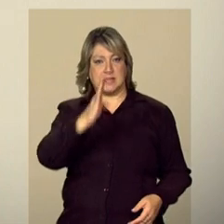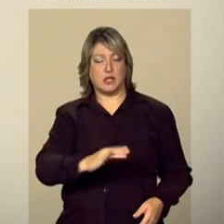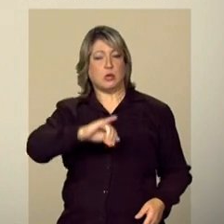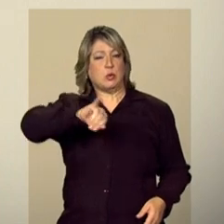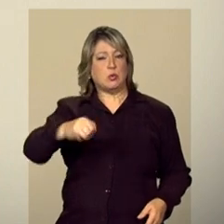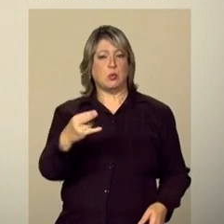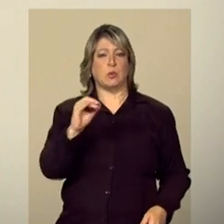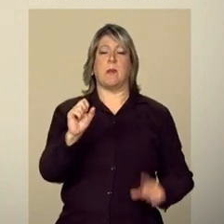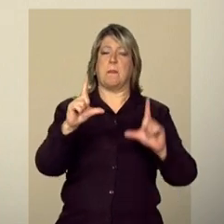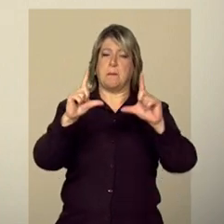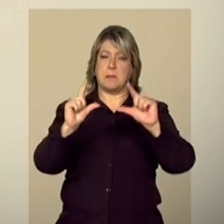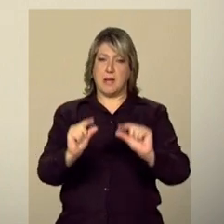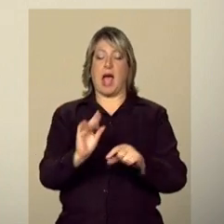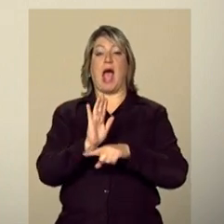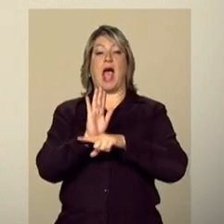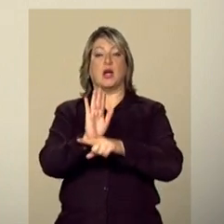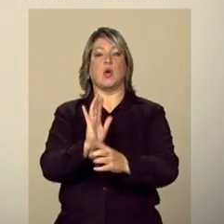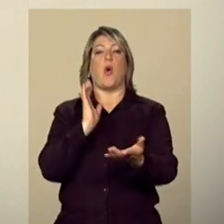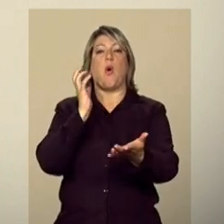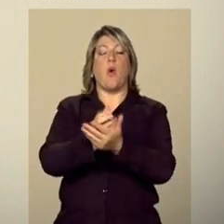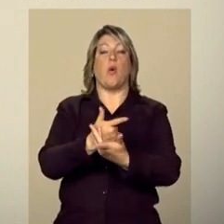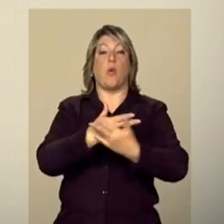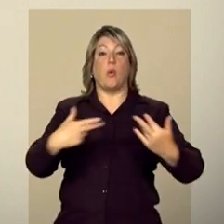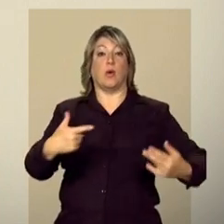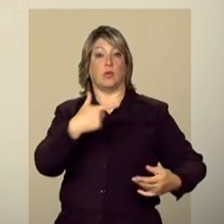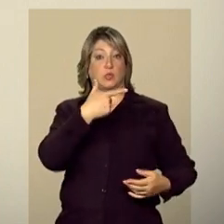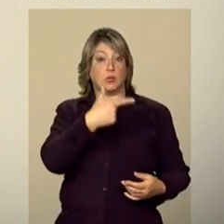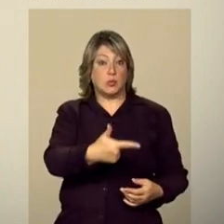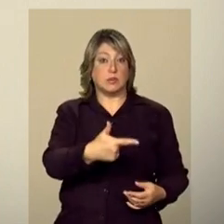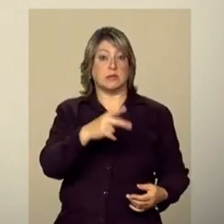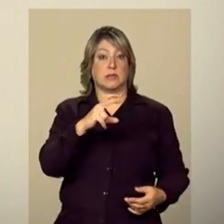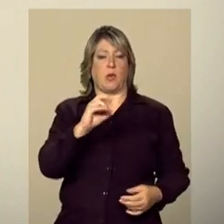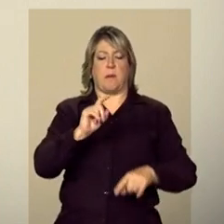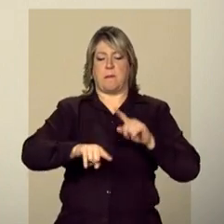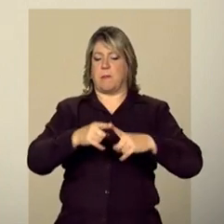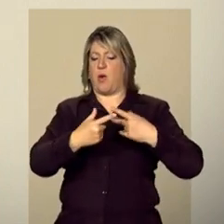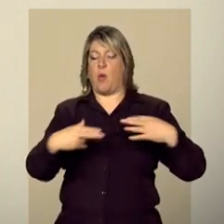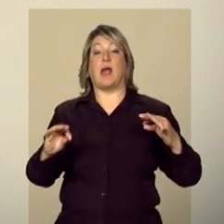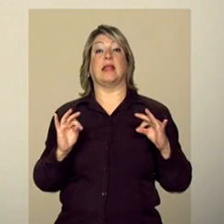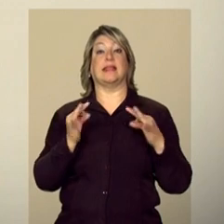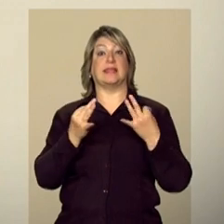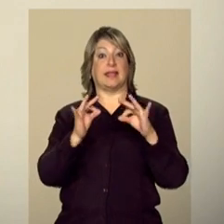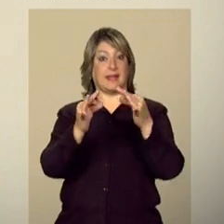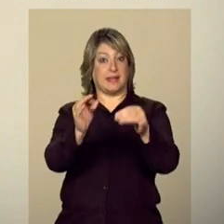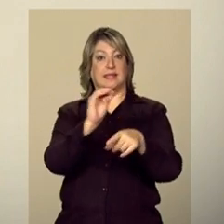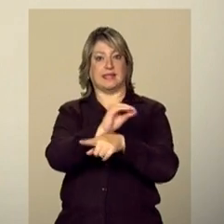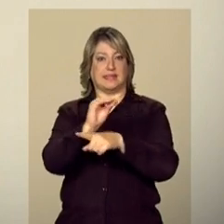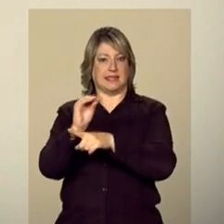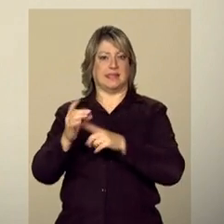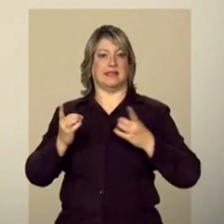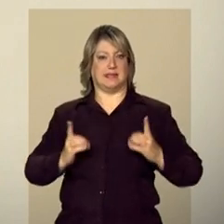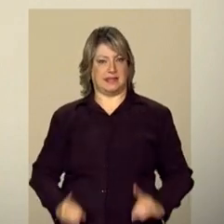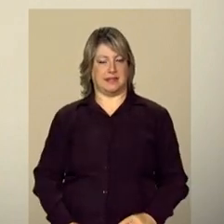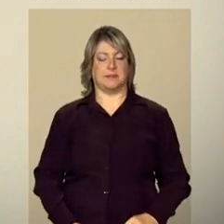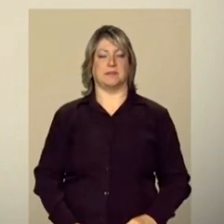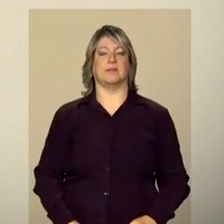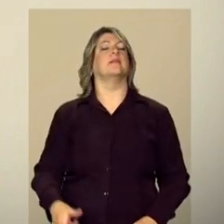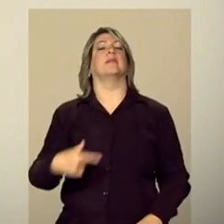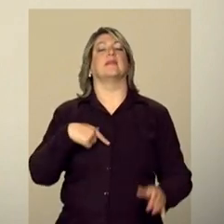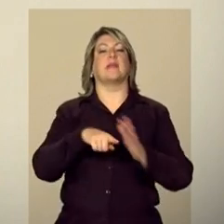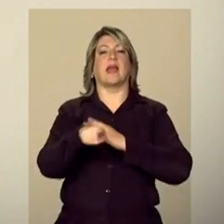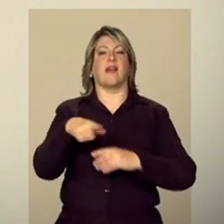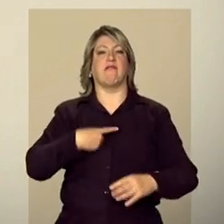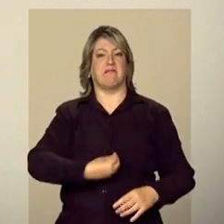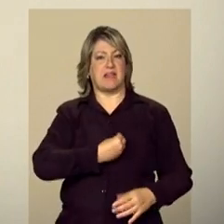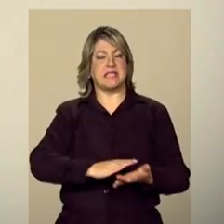baixos para facilitar a compra de 250 produtos de tecnologia assistiva o viver sem limite está